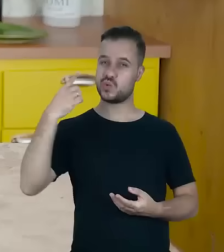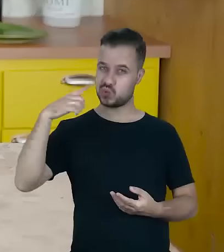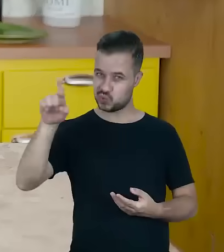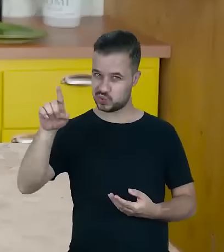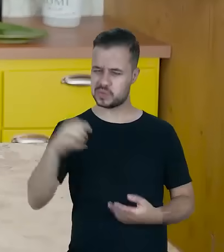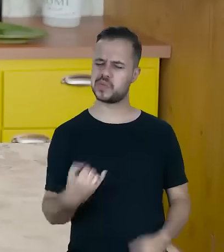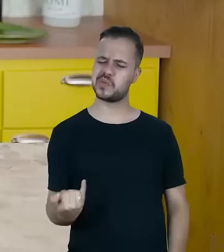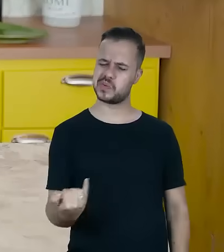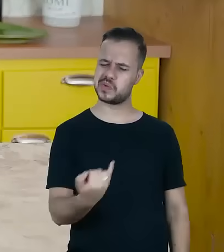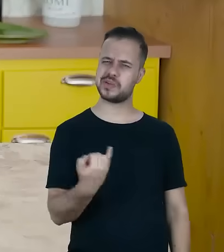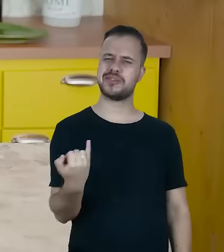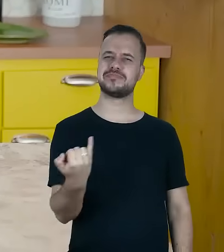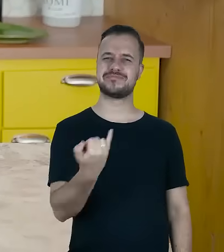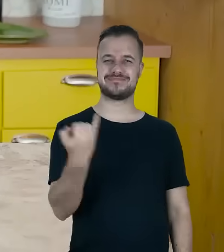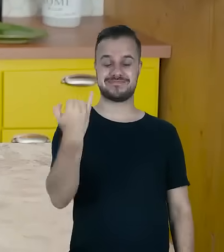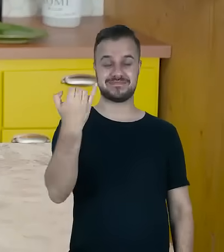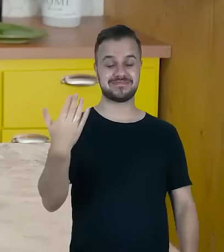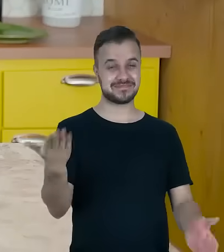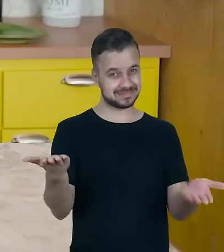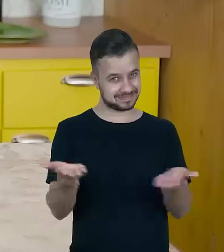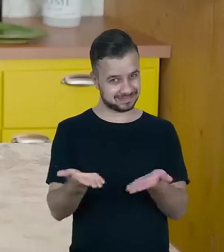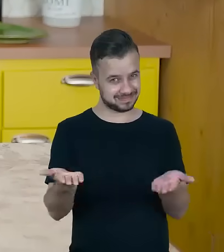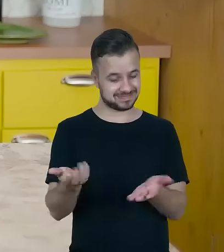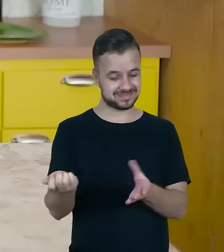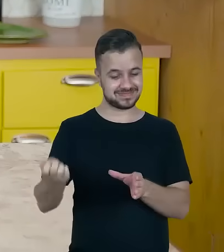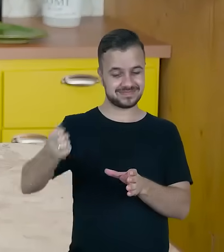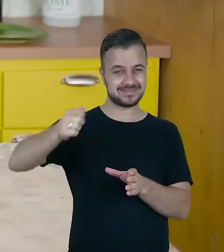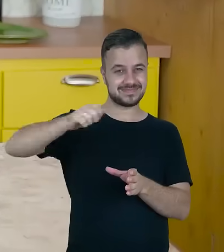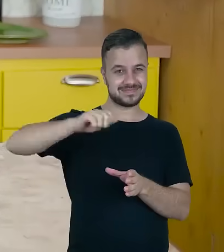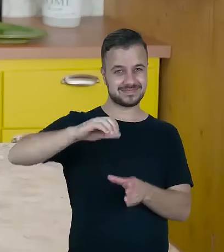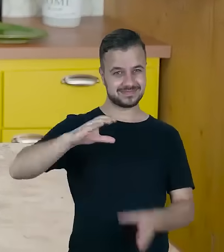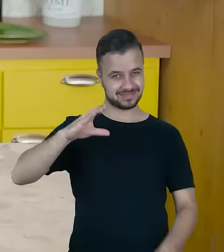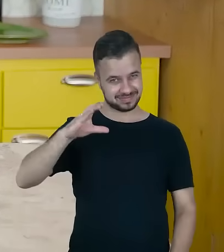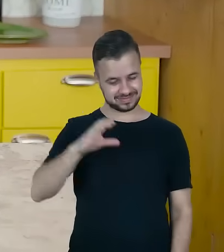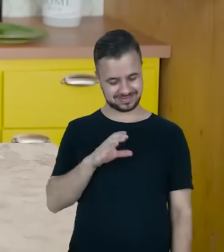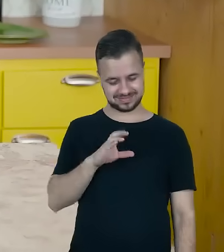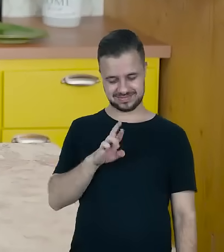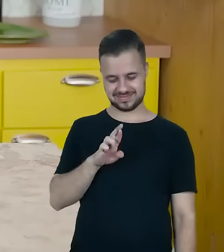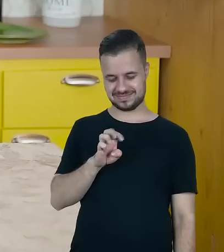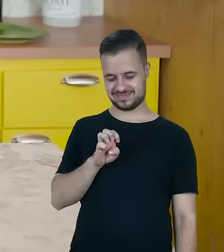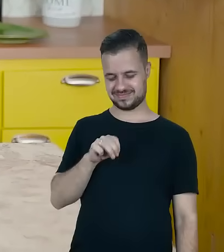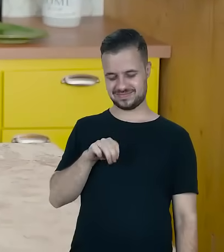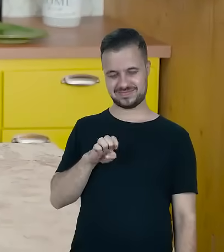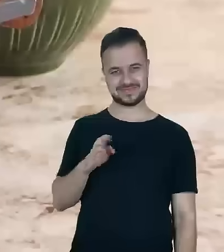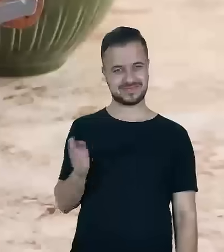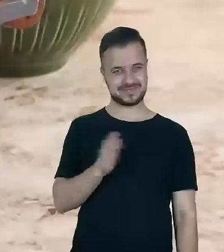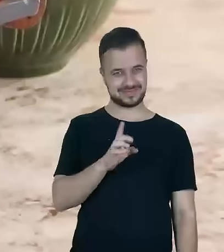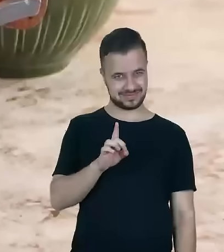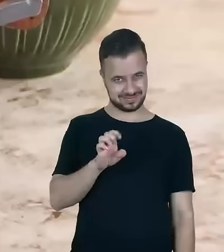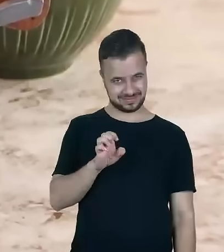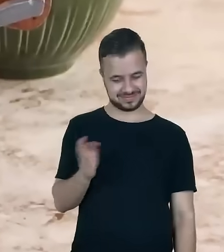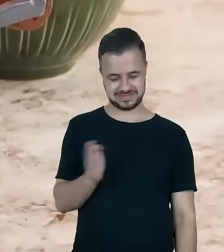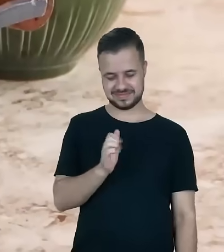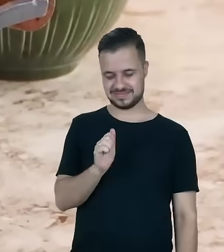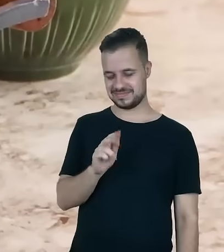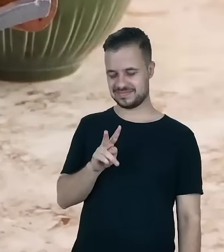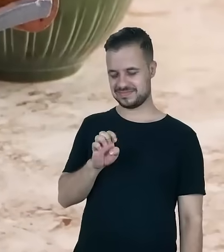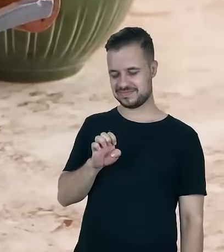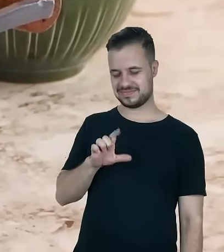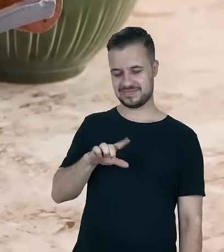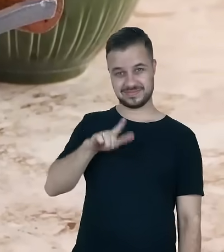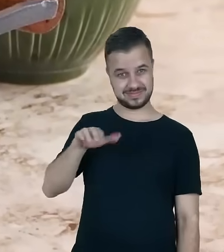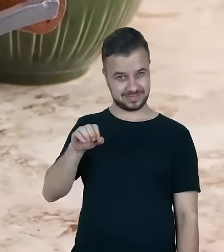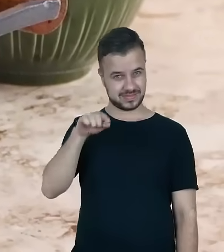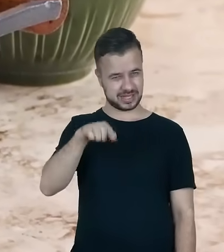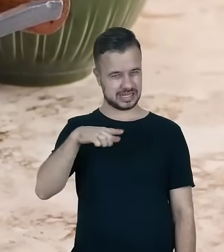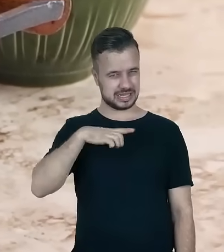Aqui, por último, mas não menos importante, você vai acrescentar 1 potinho de creme de avelã. Aqui tem 140 gramas, tá